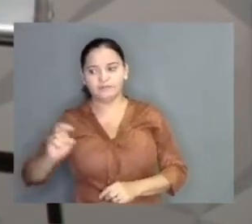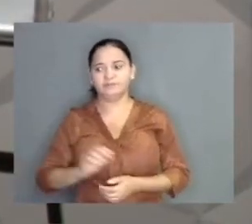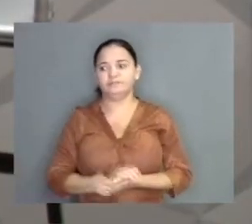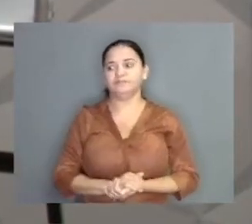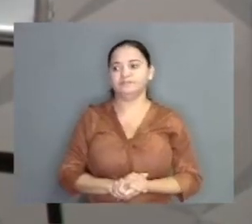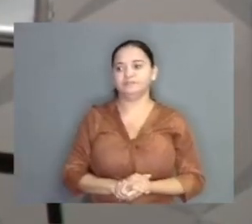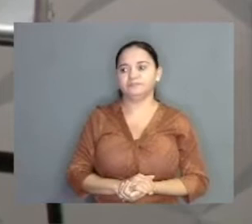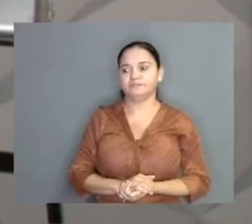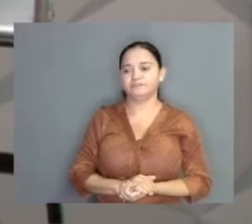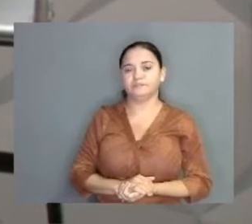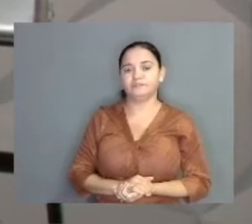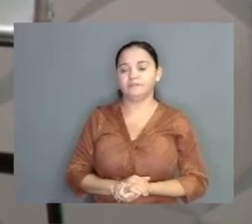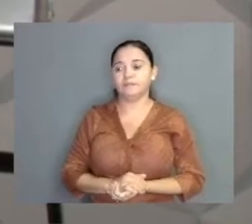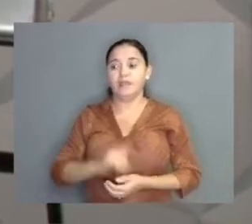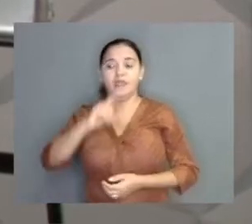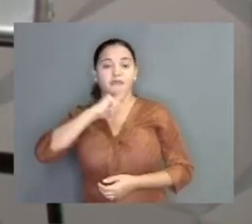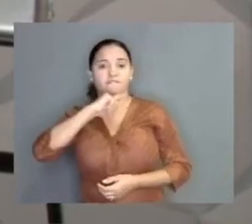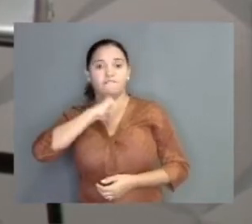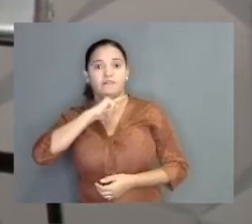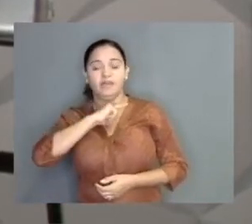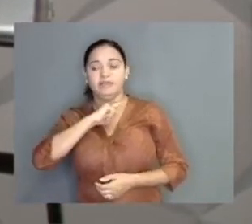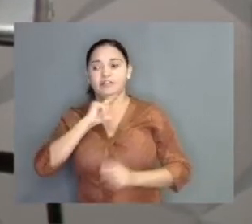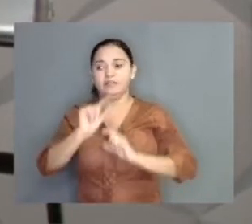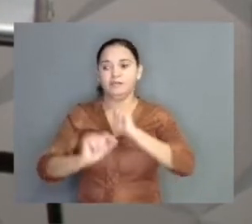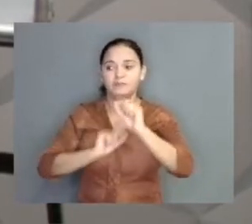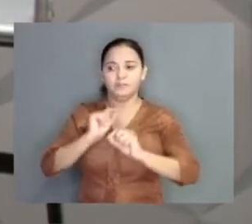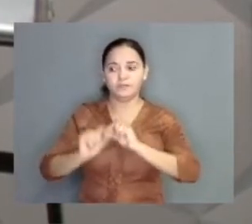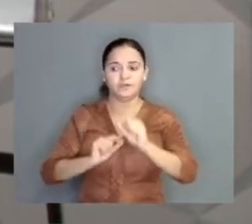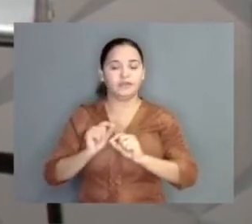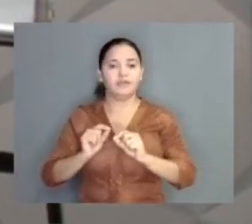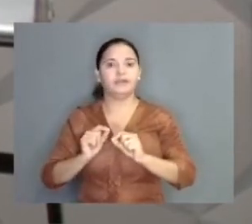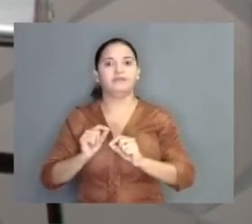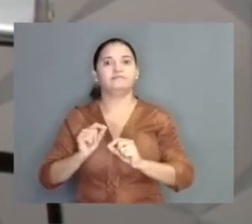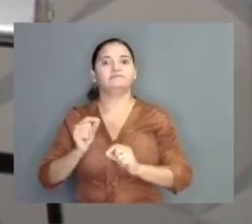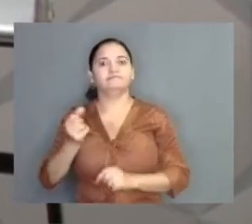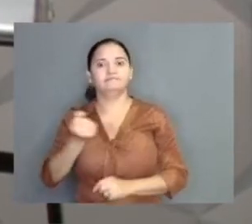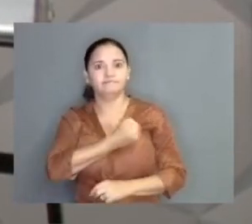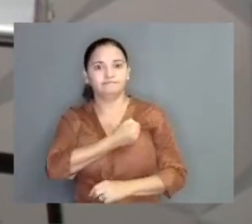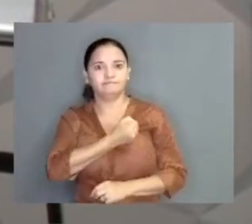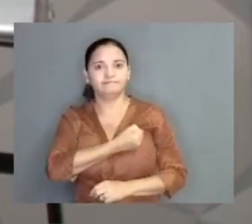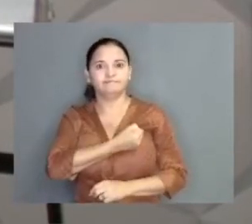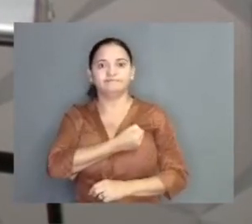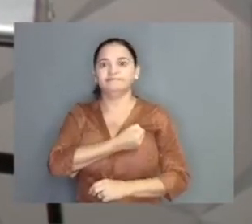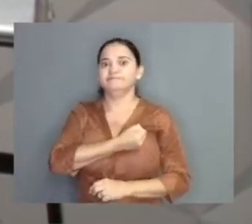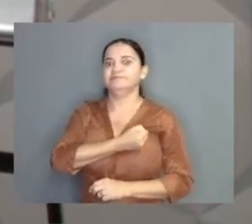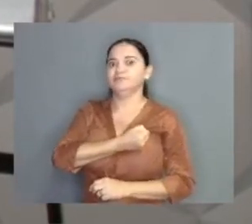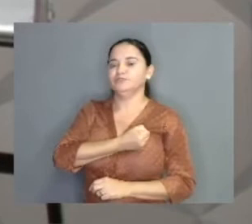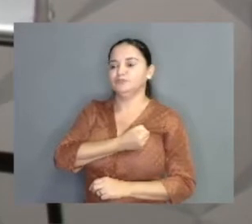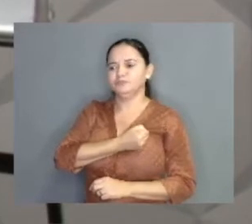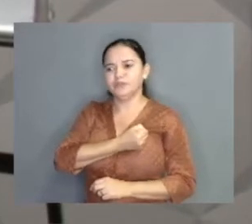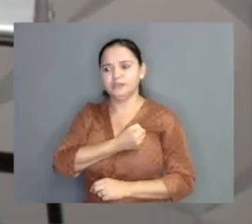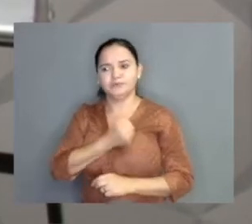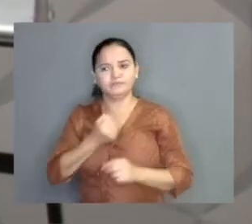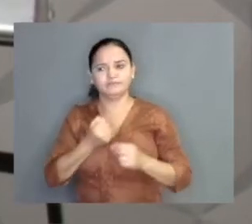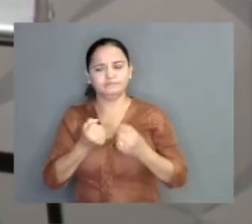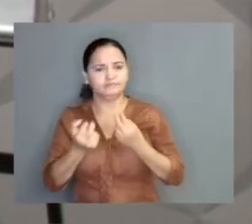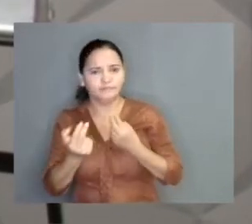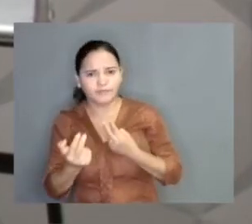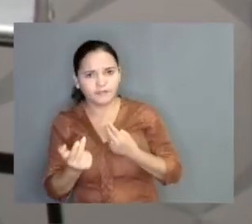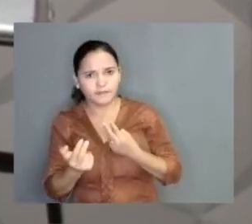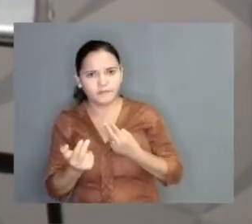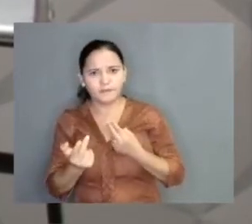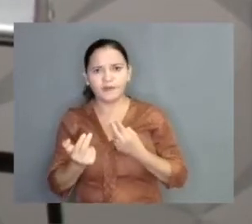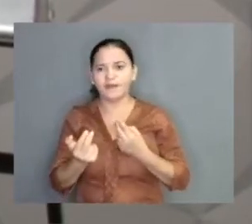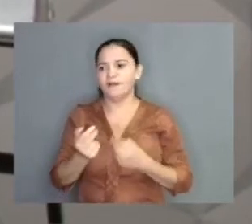e vou ter numerador igual a 125. E denominador, mesmo processo, 2